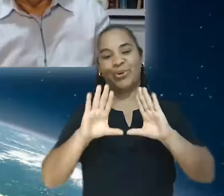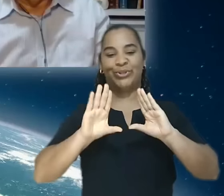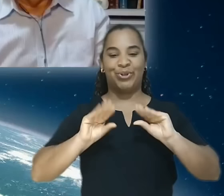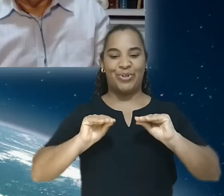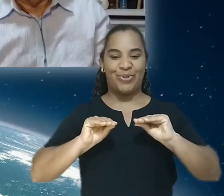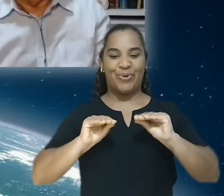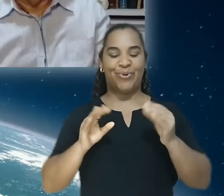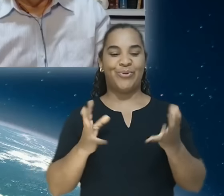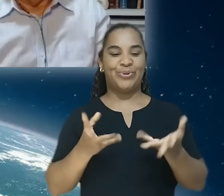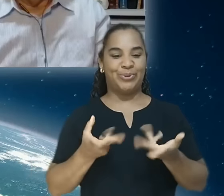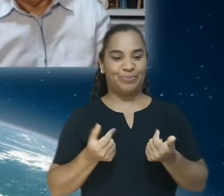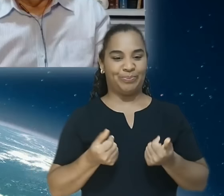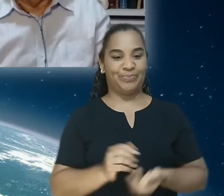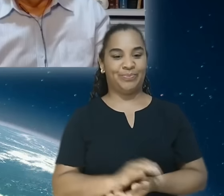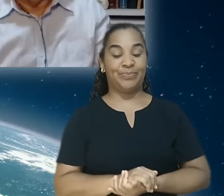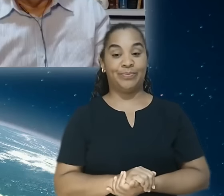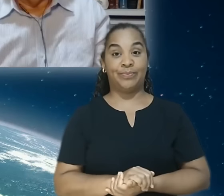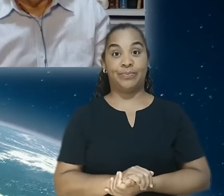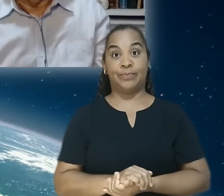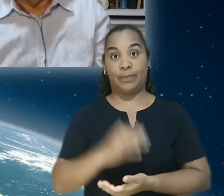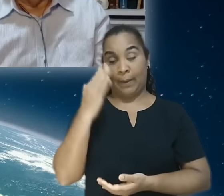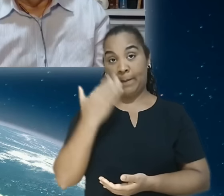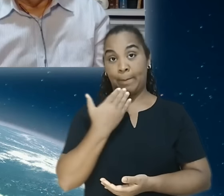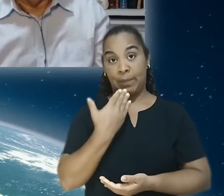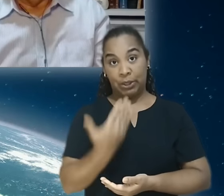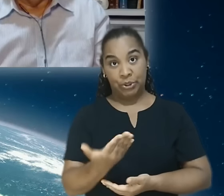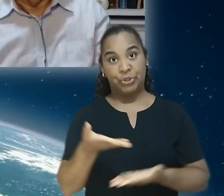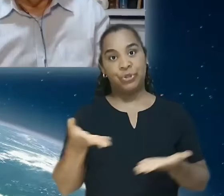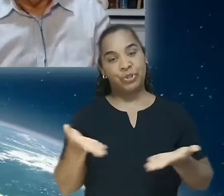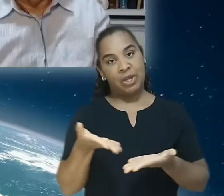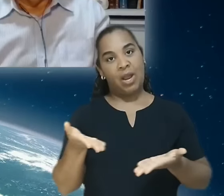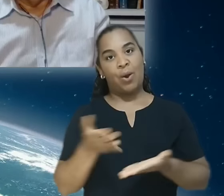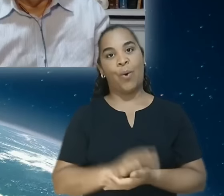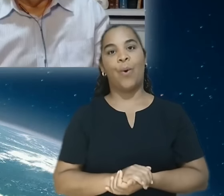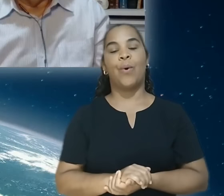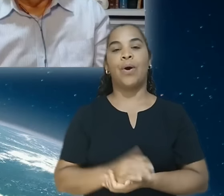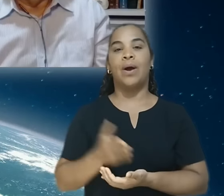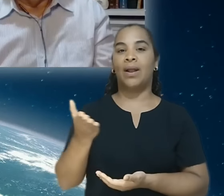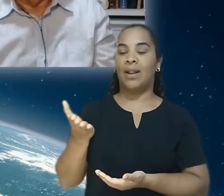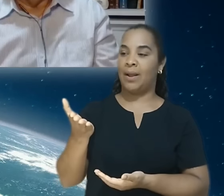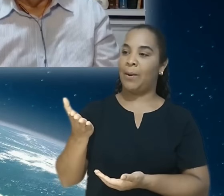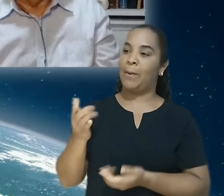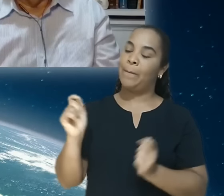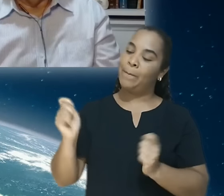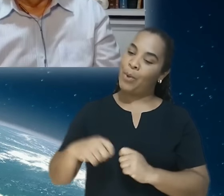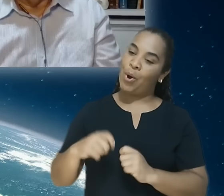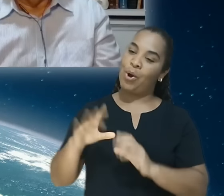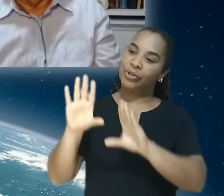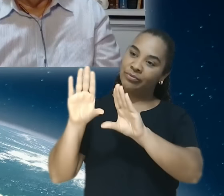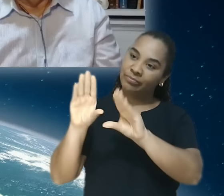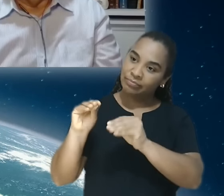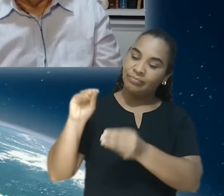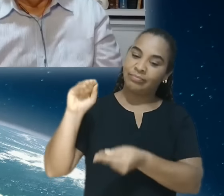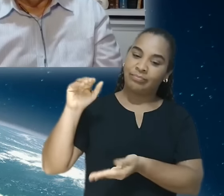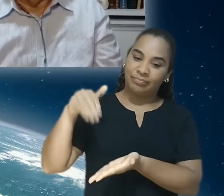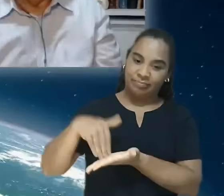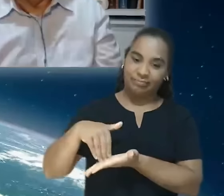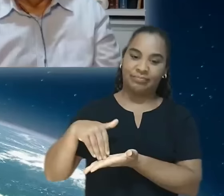E vamos solicitar Agora Ao nosso irmão Que faça A sua despedida Dos internautas